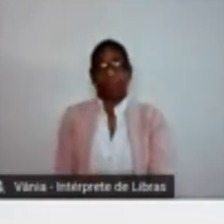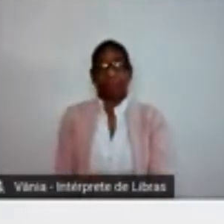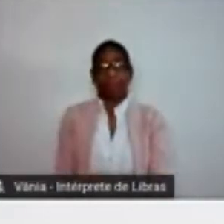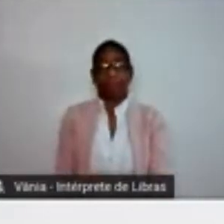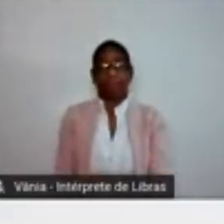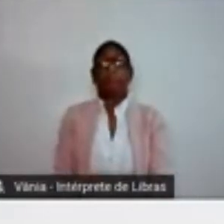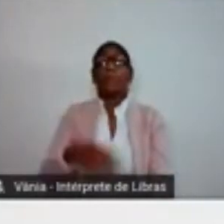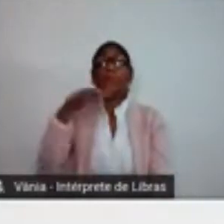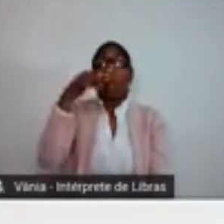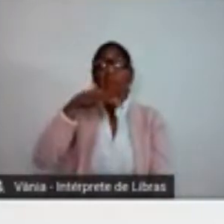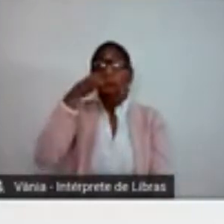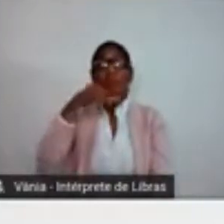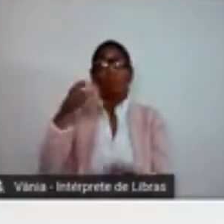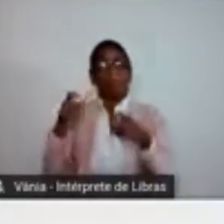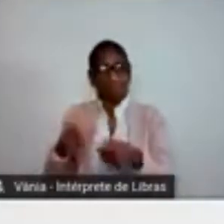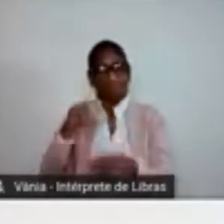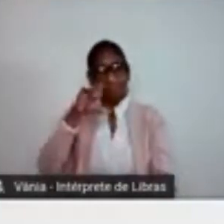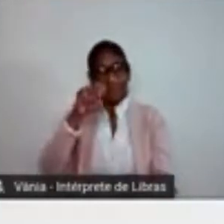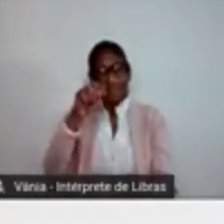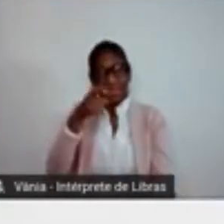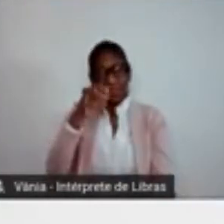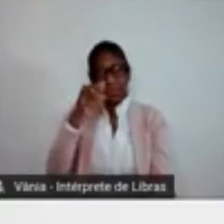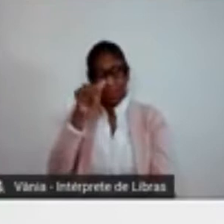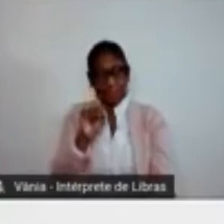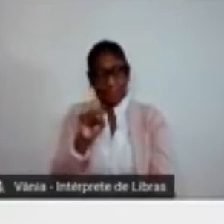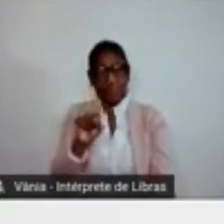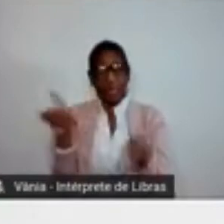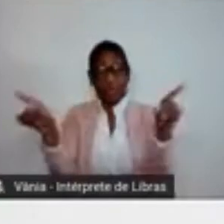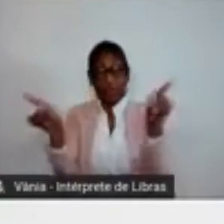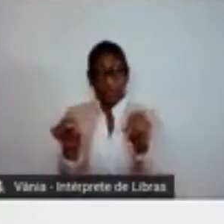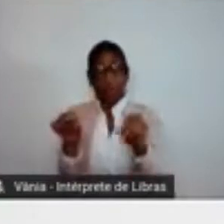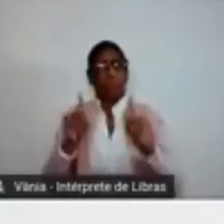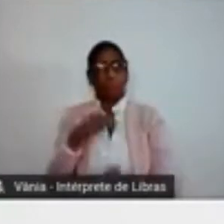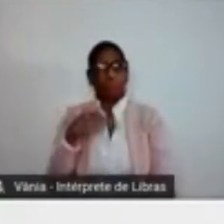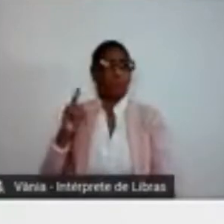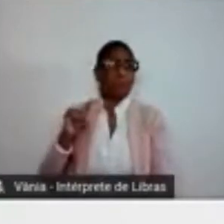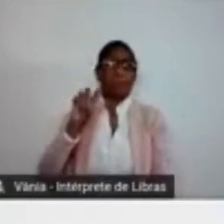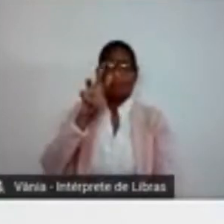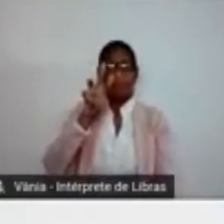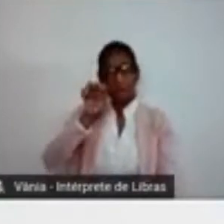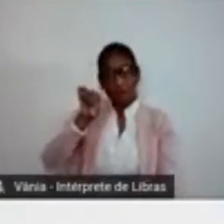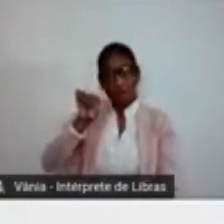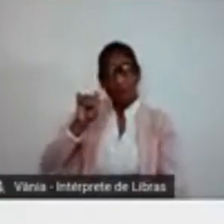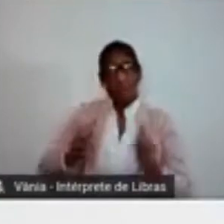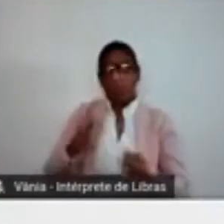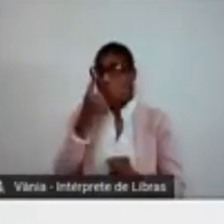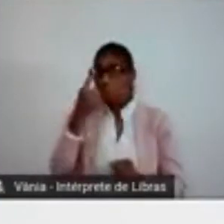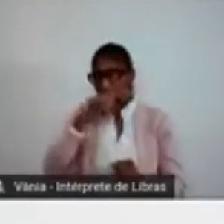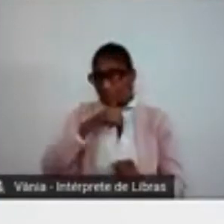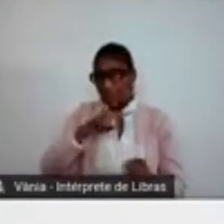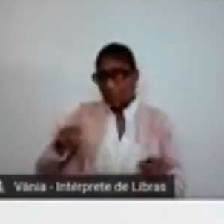E Caxias do Sul, que teve uma redução de óbitos, tinham sido 39 óbitos numa semana, reduziu